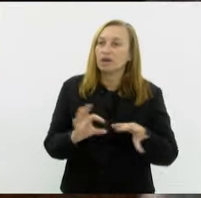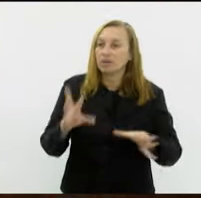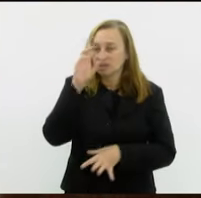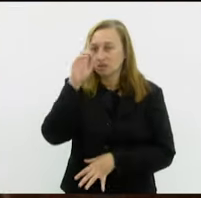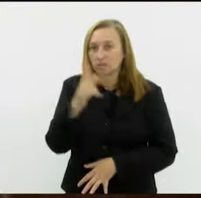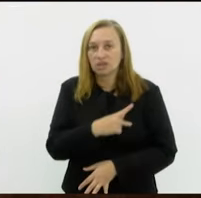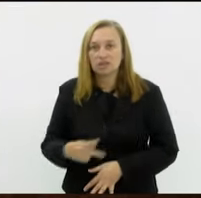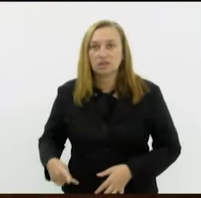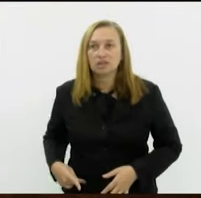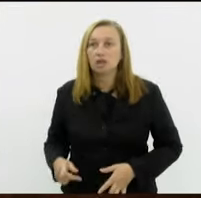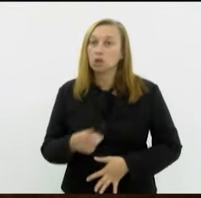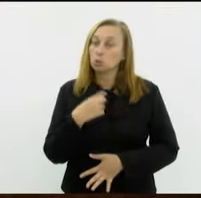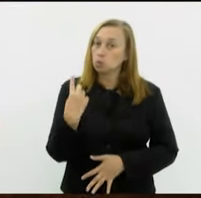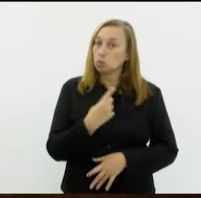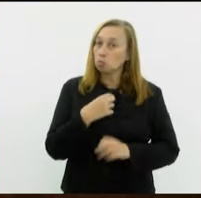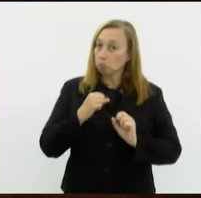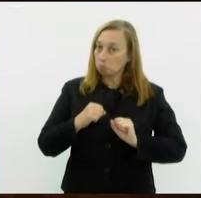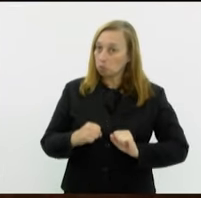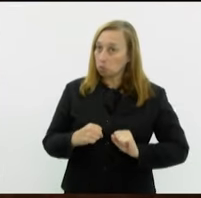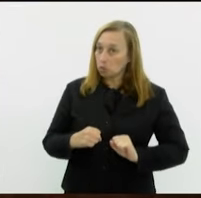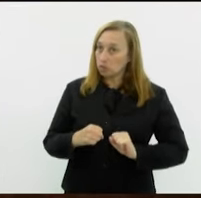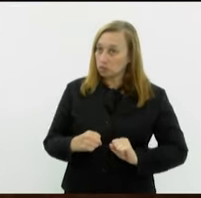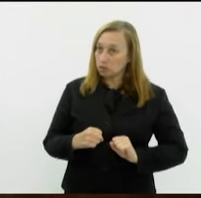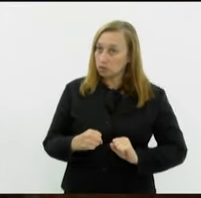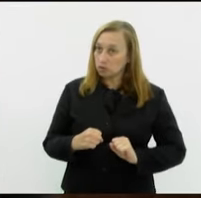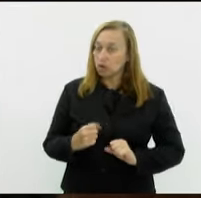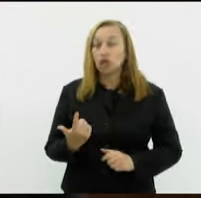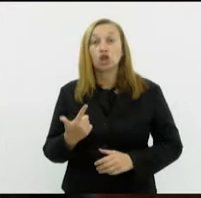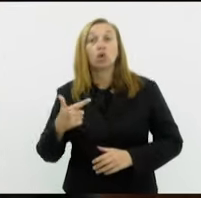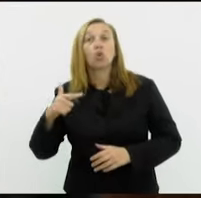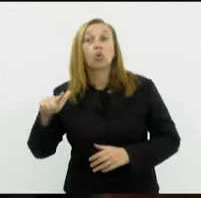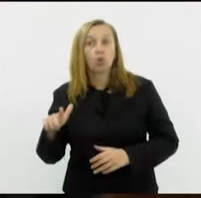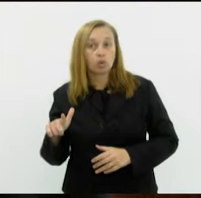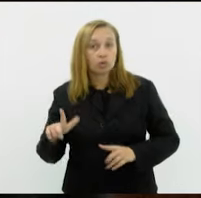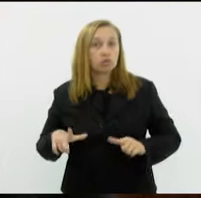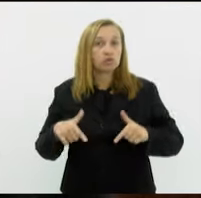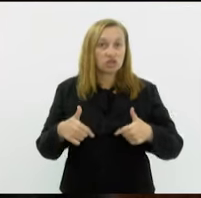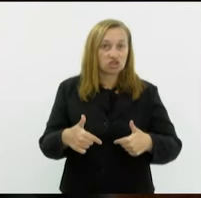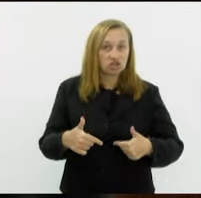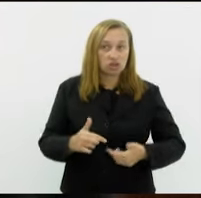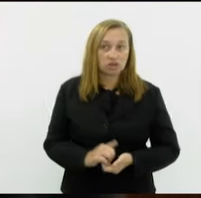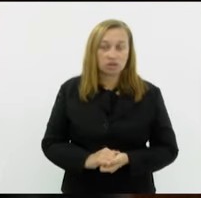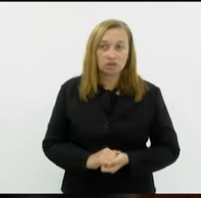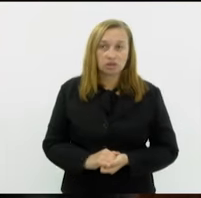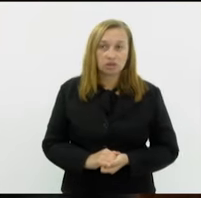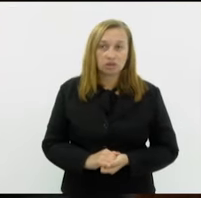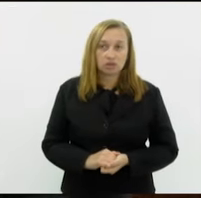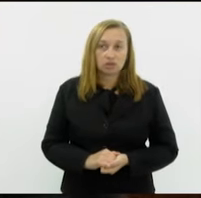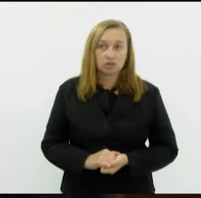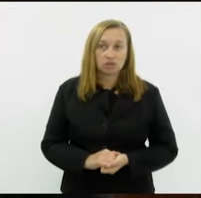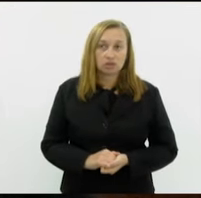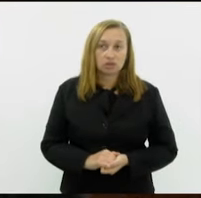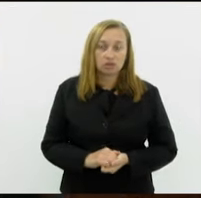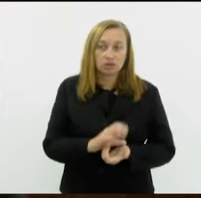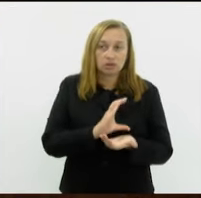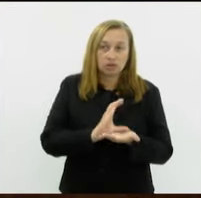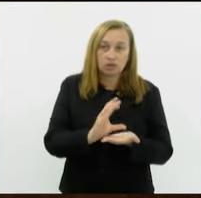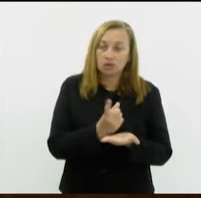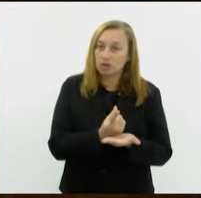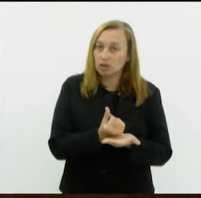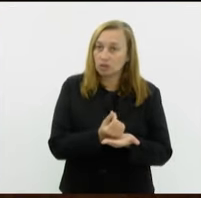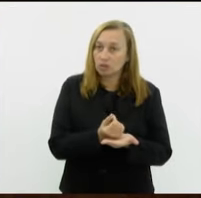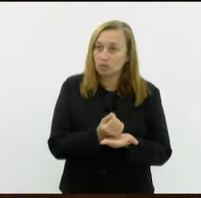presidente, que nós possamos, dentre outras ações, aportar recursos da Assembleia